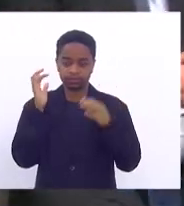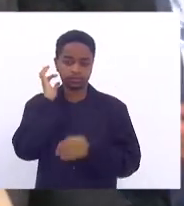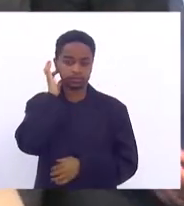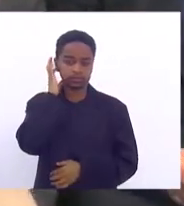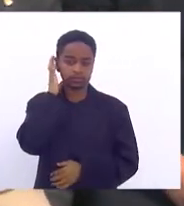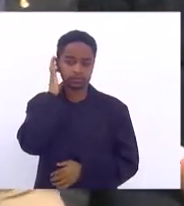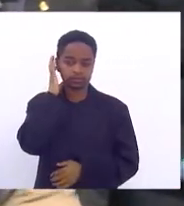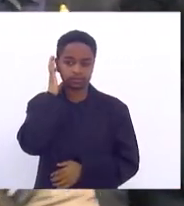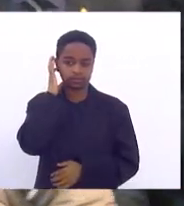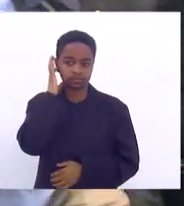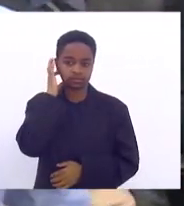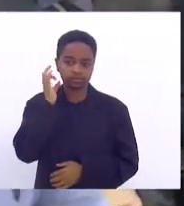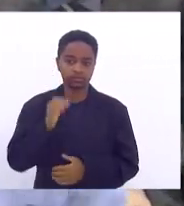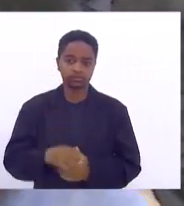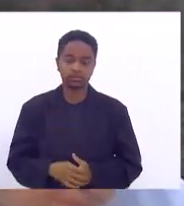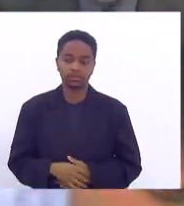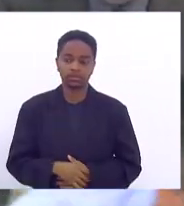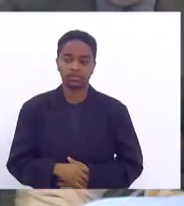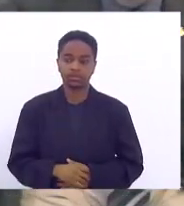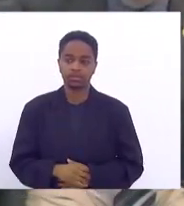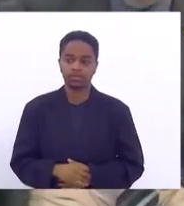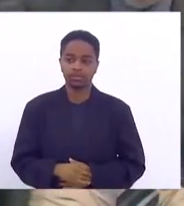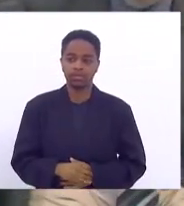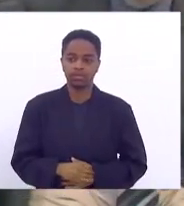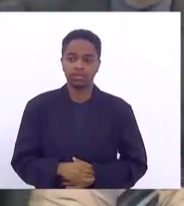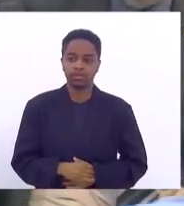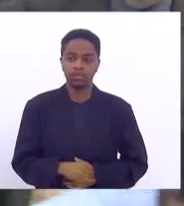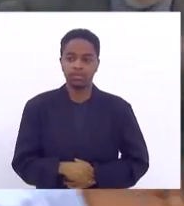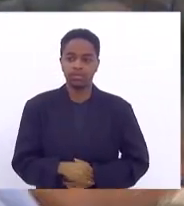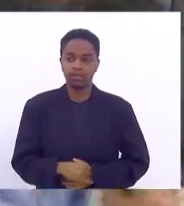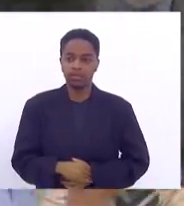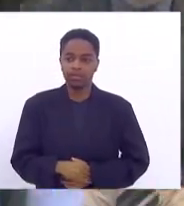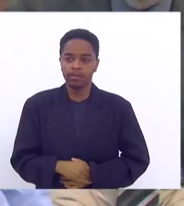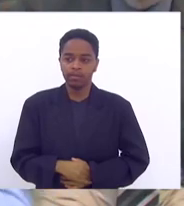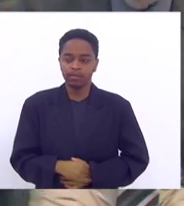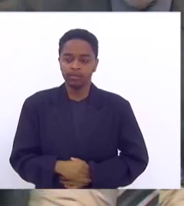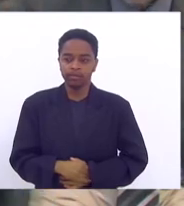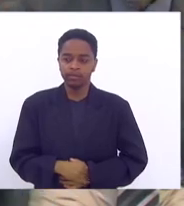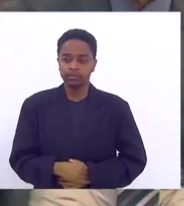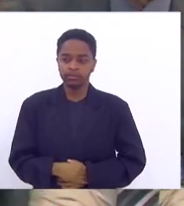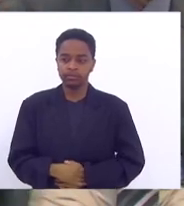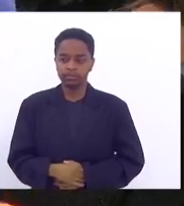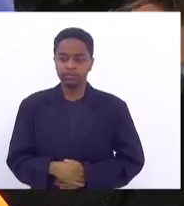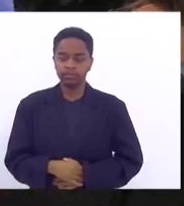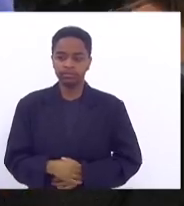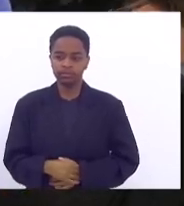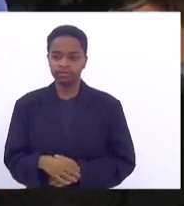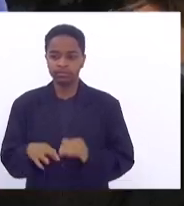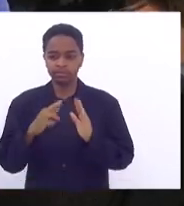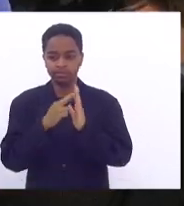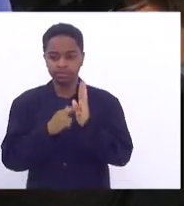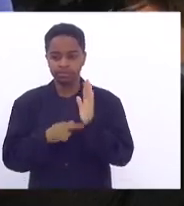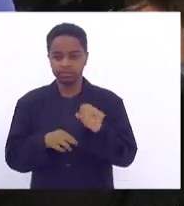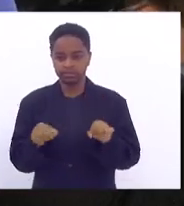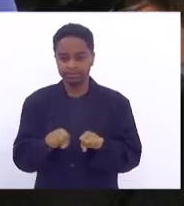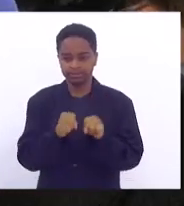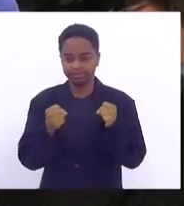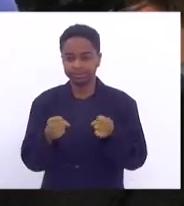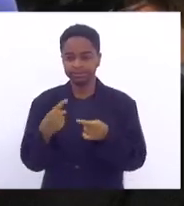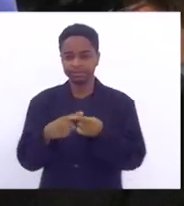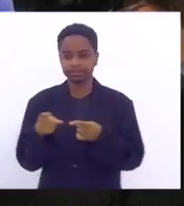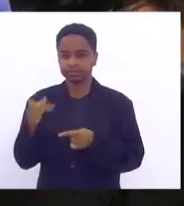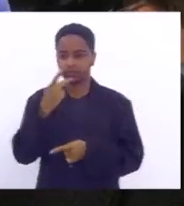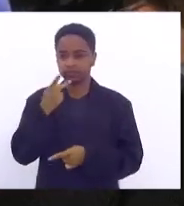obrigado quebrando protocolo aqui V tudo vamos embora quebrando o protocolo como eu fui citado eu acho